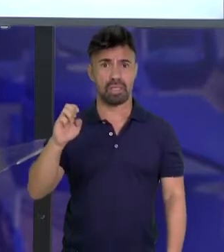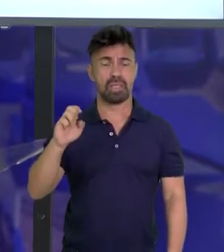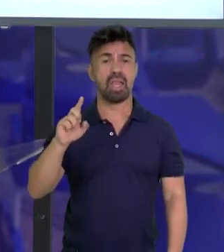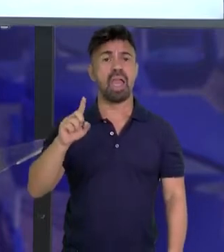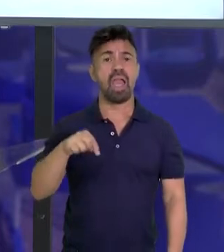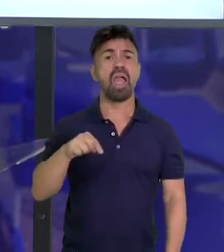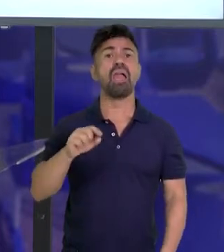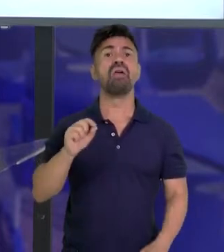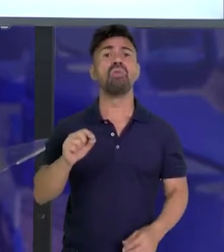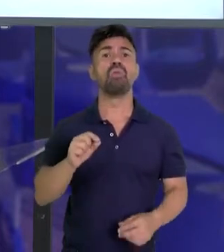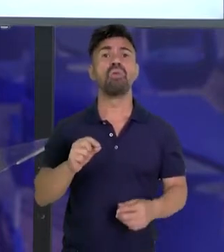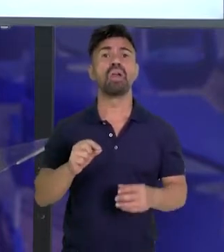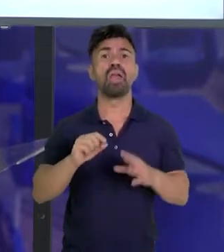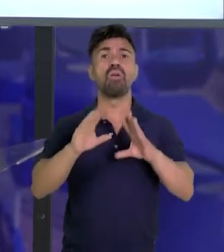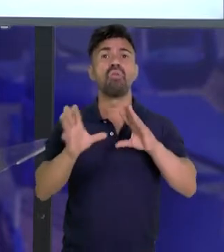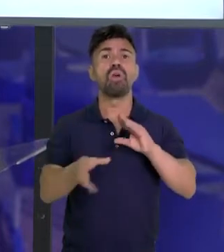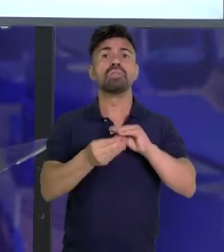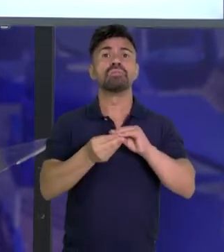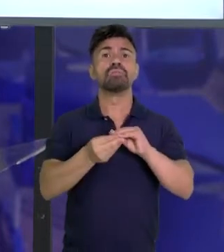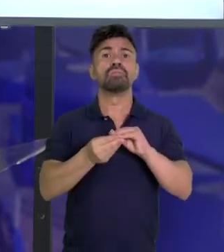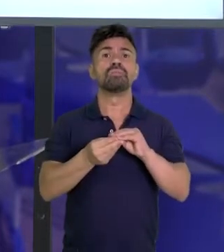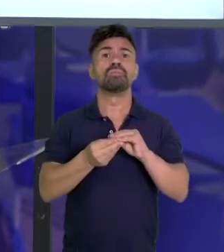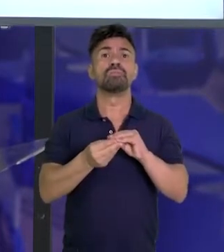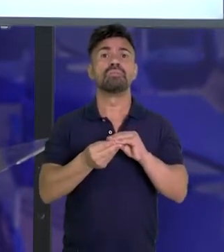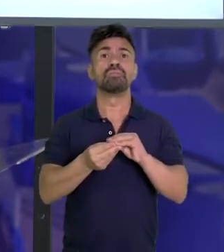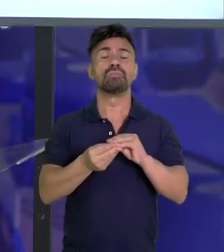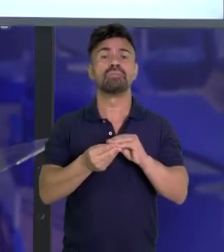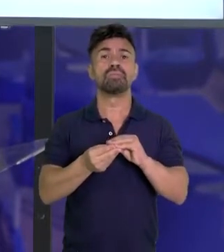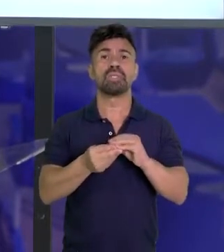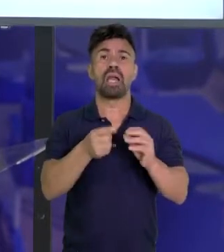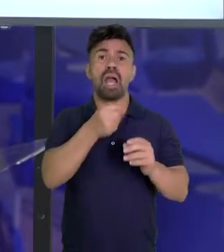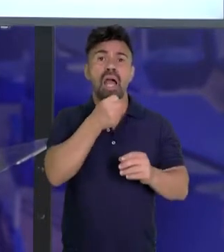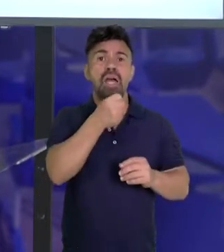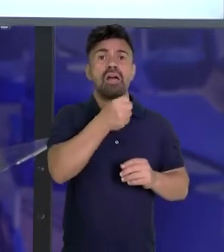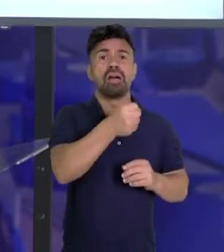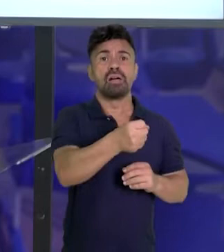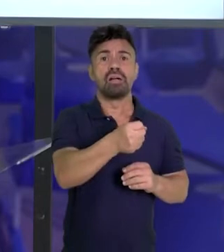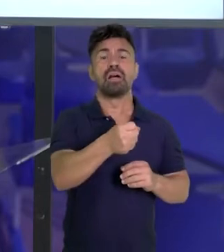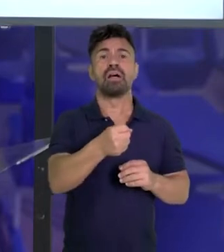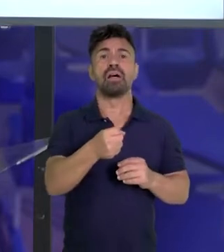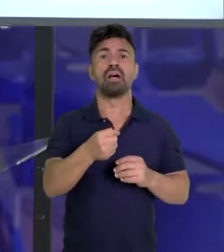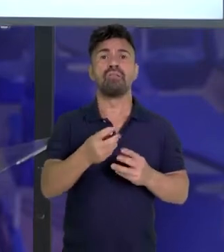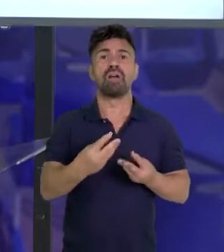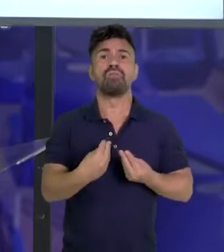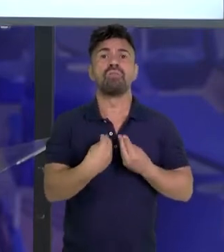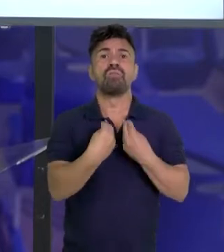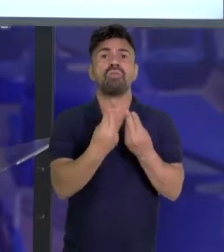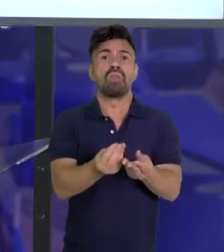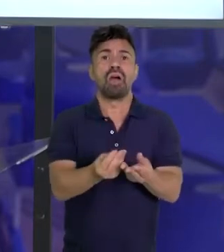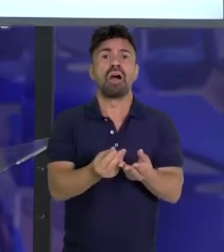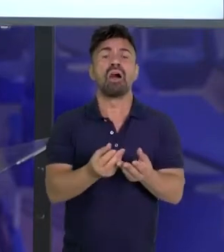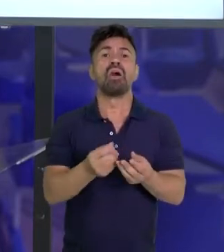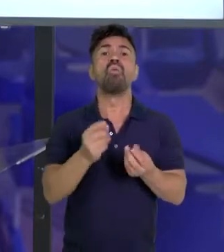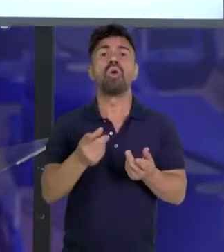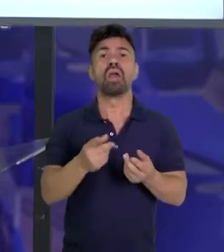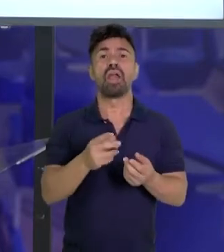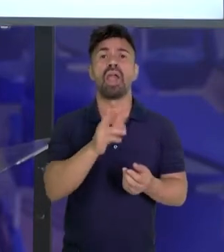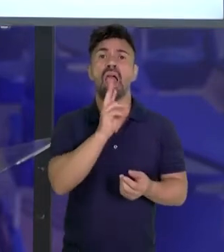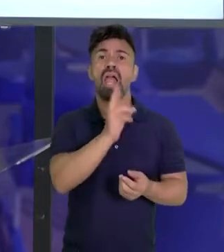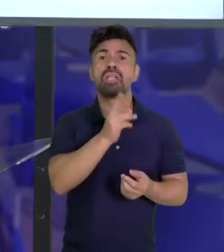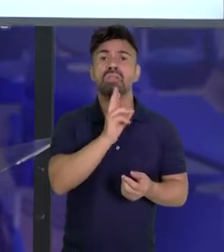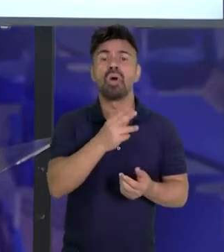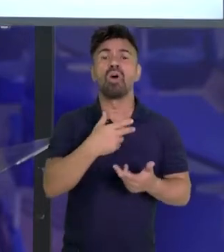é do que um resumo no qual a reportagem vai oferecer para a gente respostas